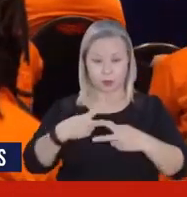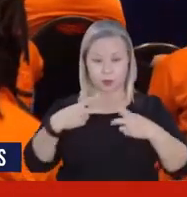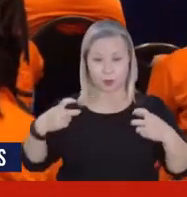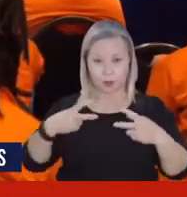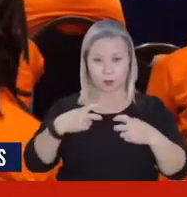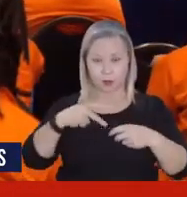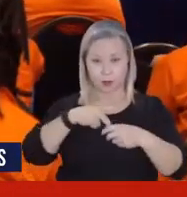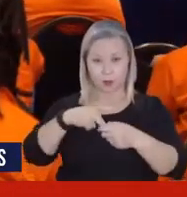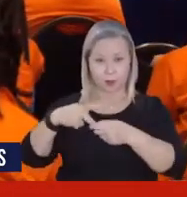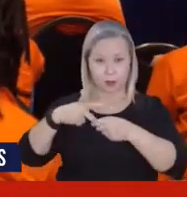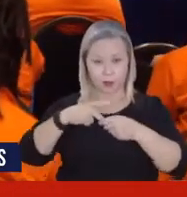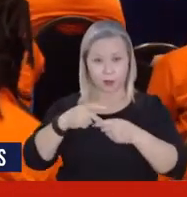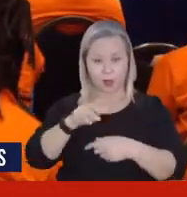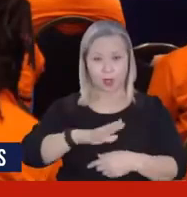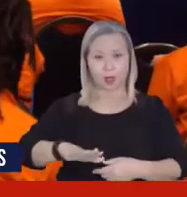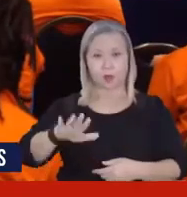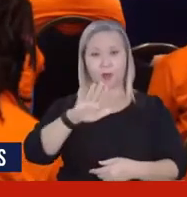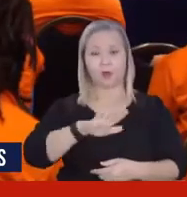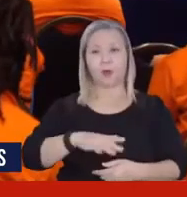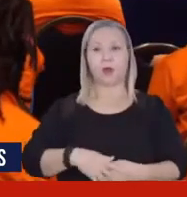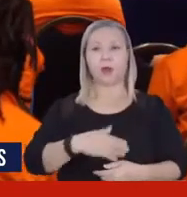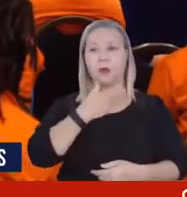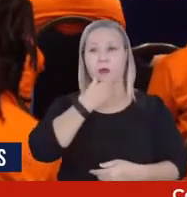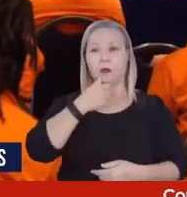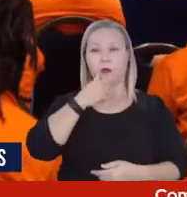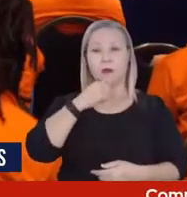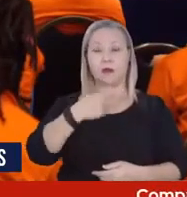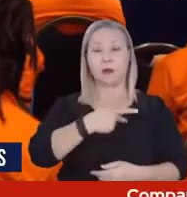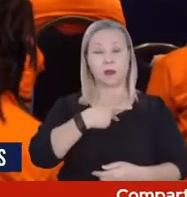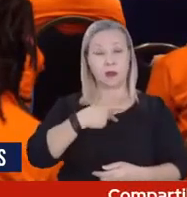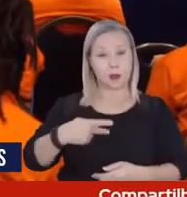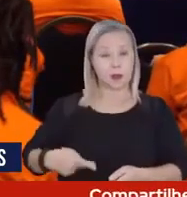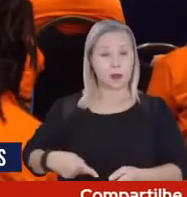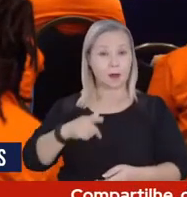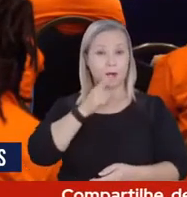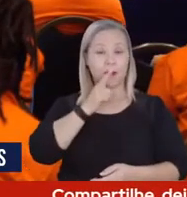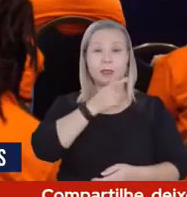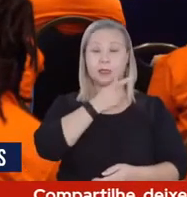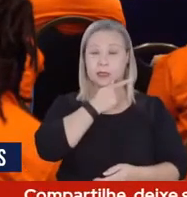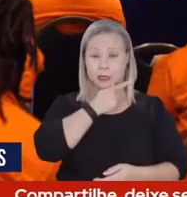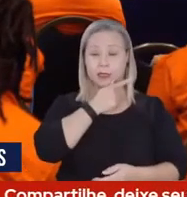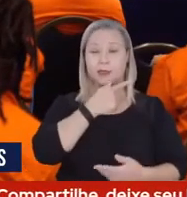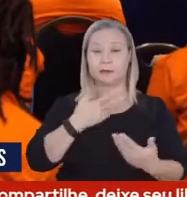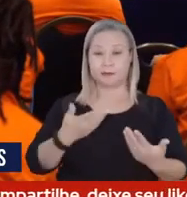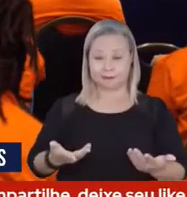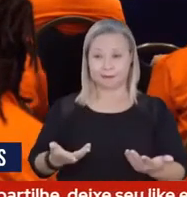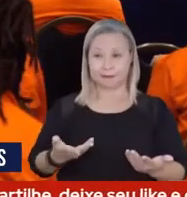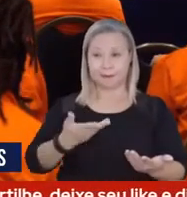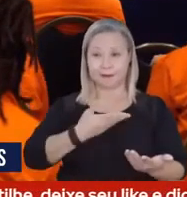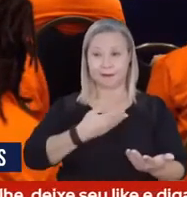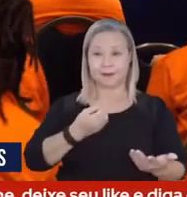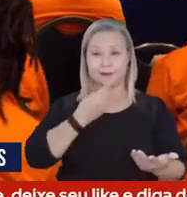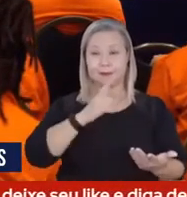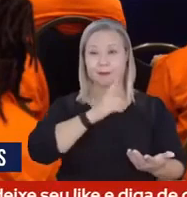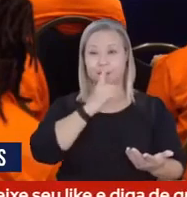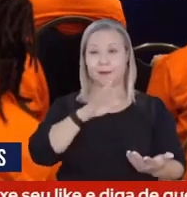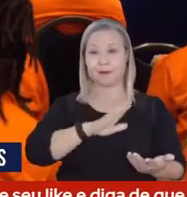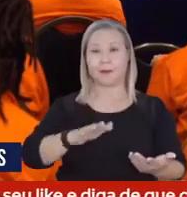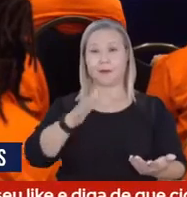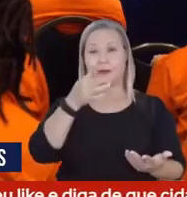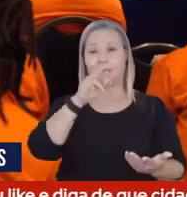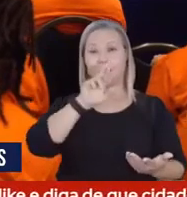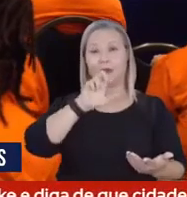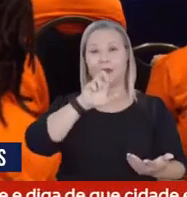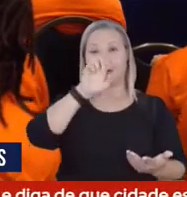dia, companheira presidenta Gleisi. Bom dia, Marcelo Freixo. Espero que venha visitá-lo